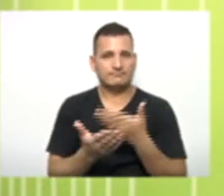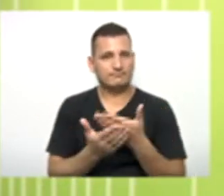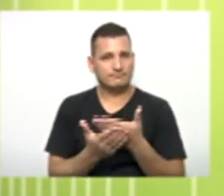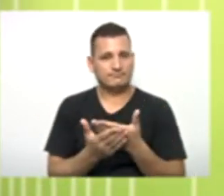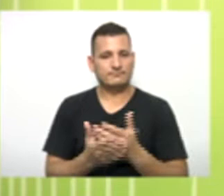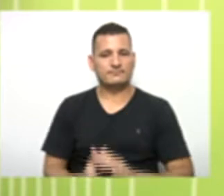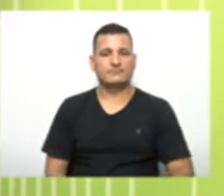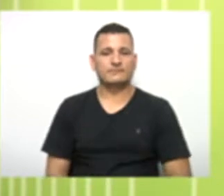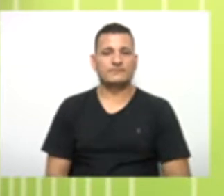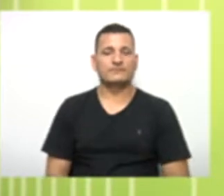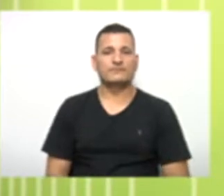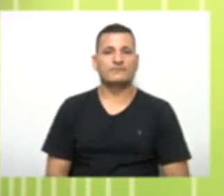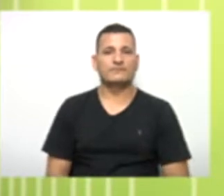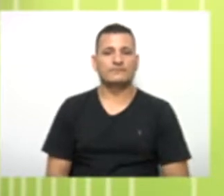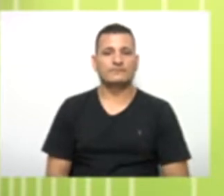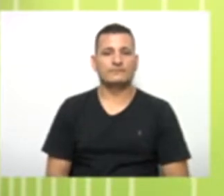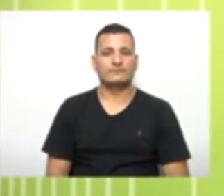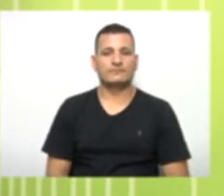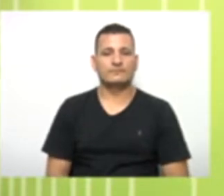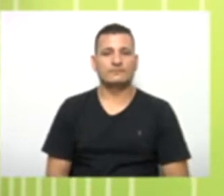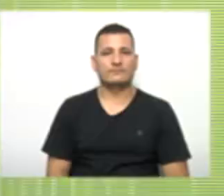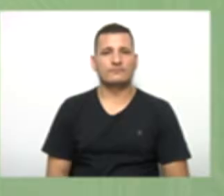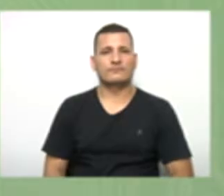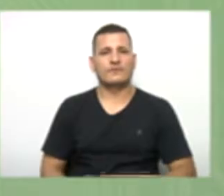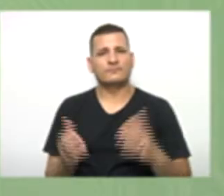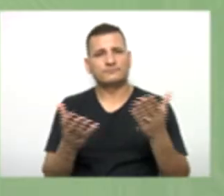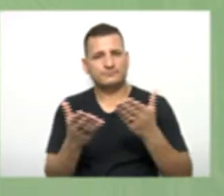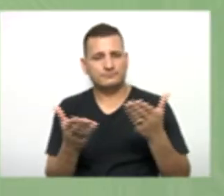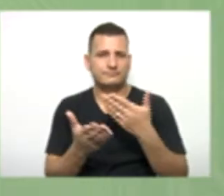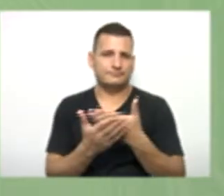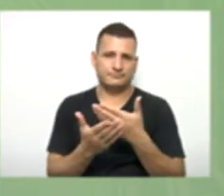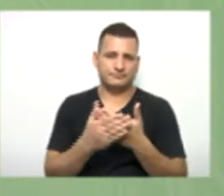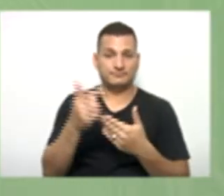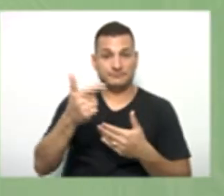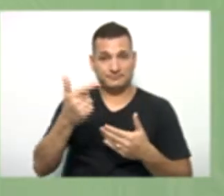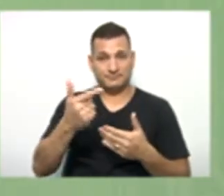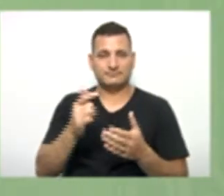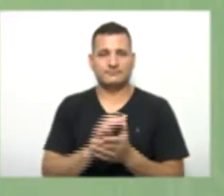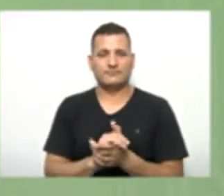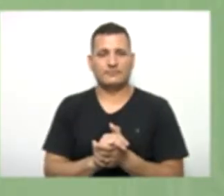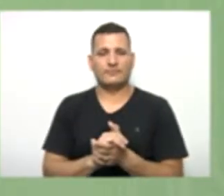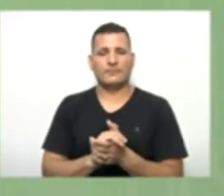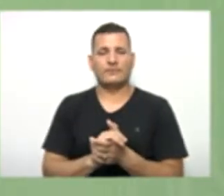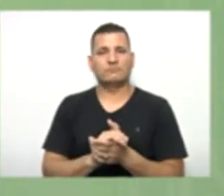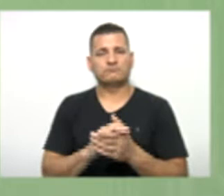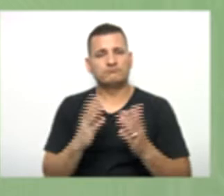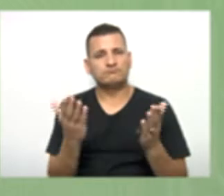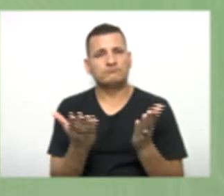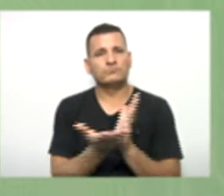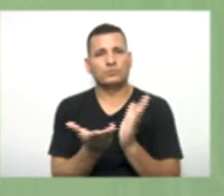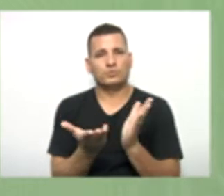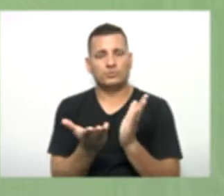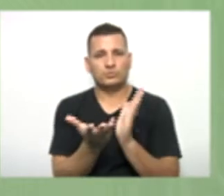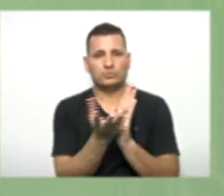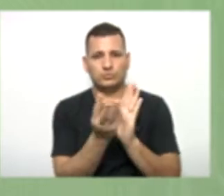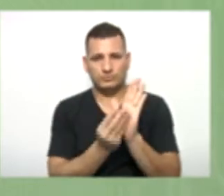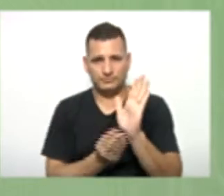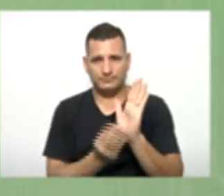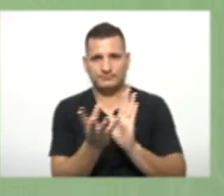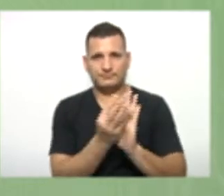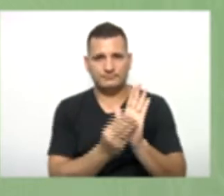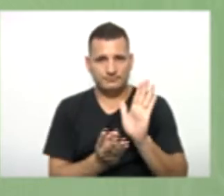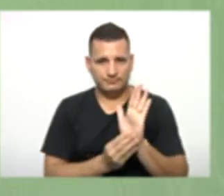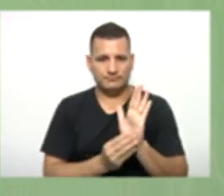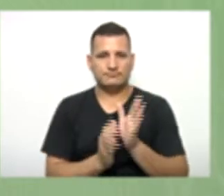hoje. A nossa teleaula 2, nós vamos estudar no conteúdo Conceito